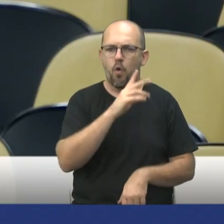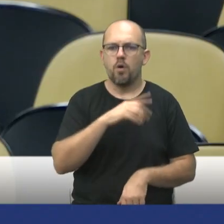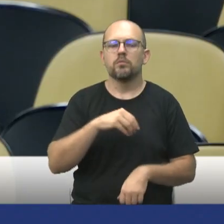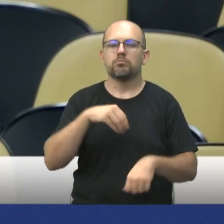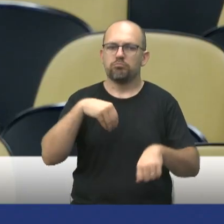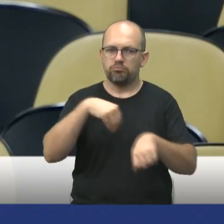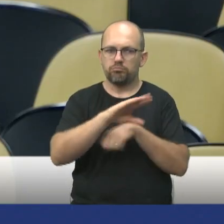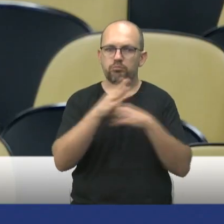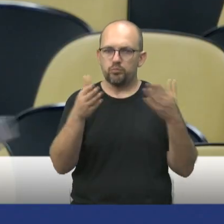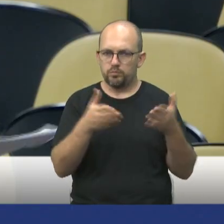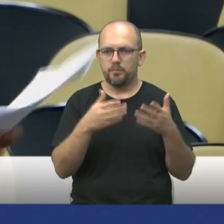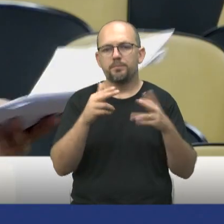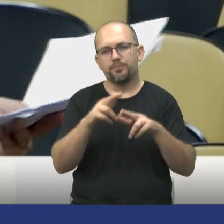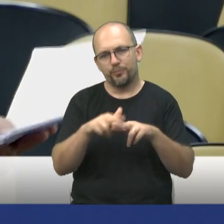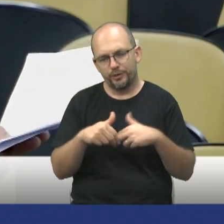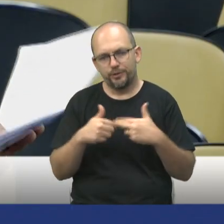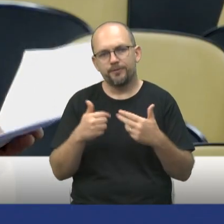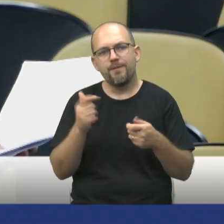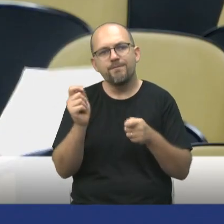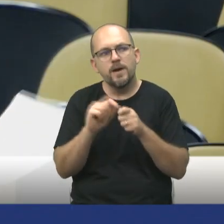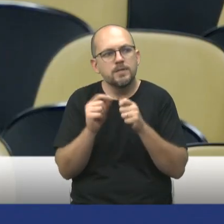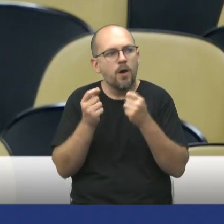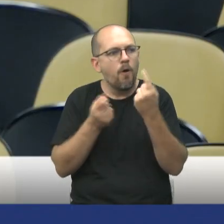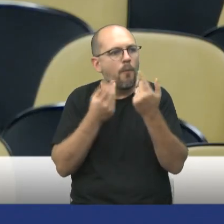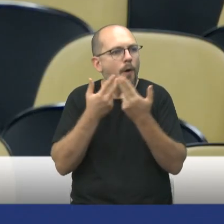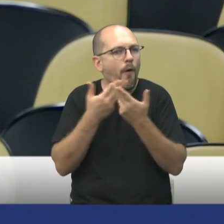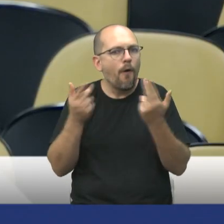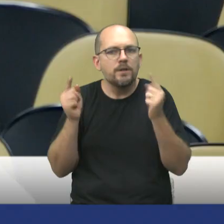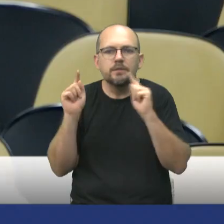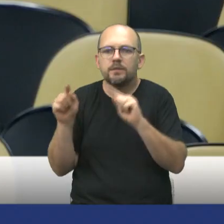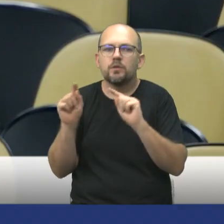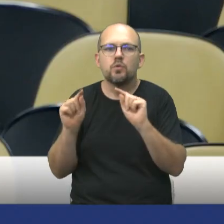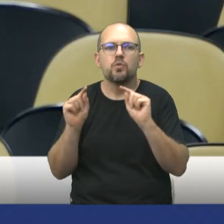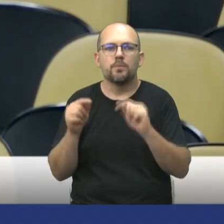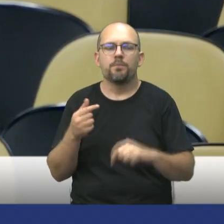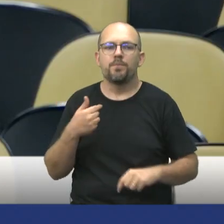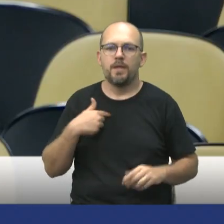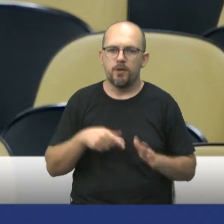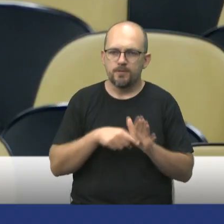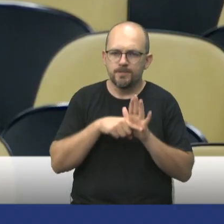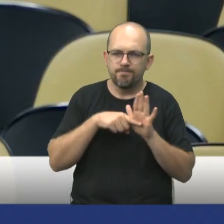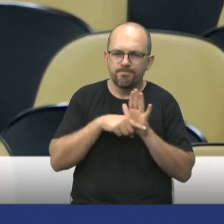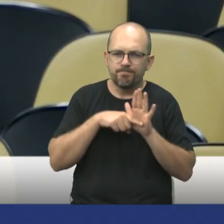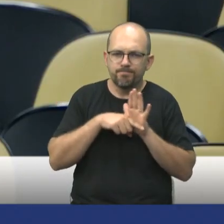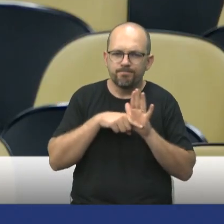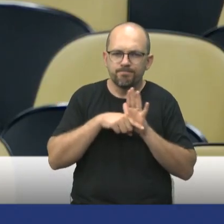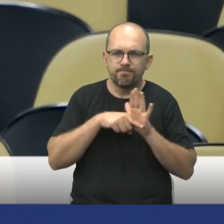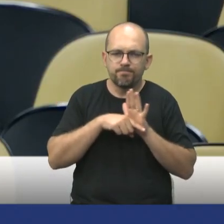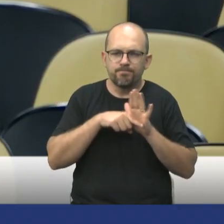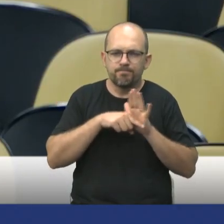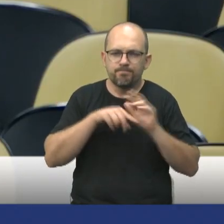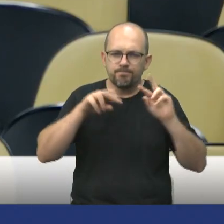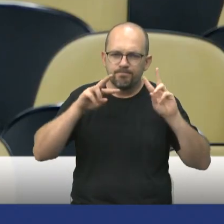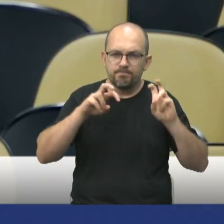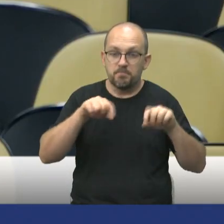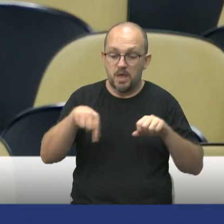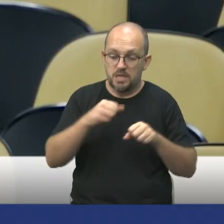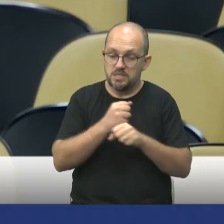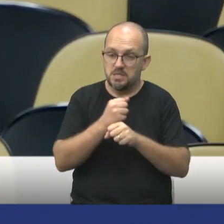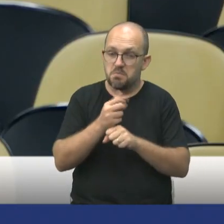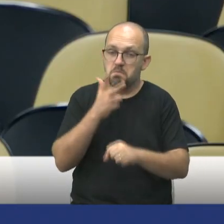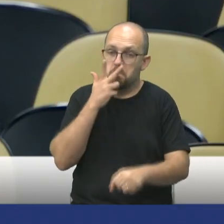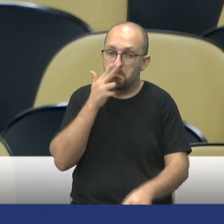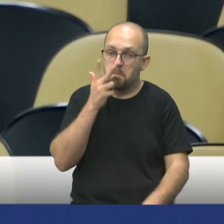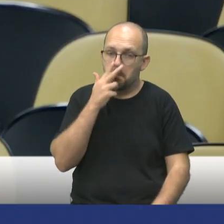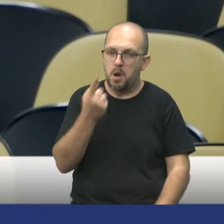né? Sobre fazer alguma coisa lá, né? Eu pesquisei e esse ano aqui eu acho que teve